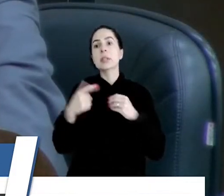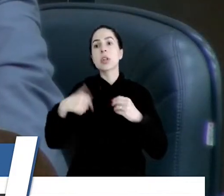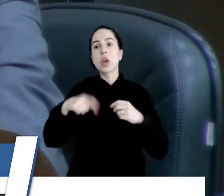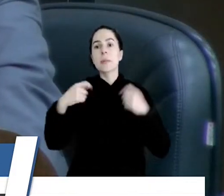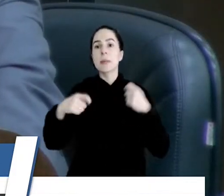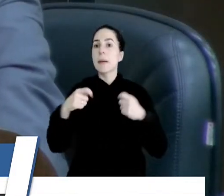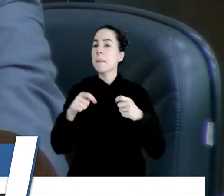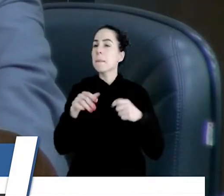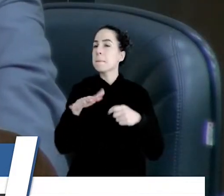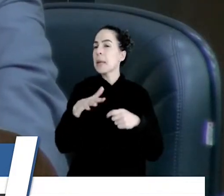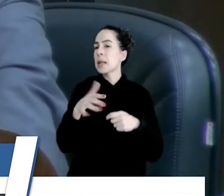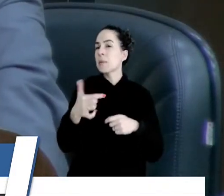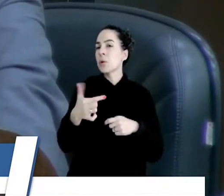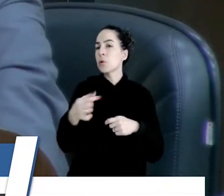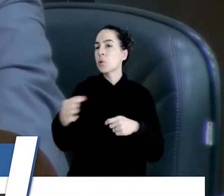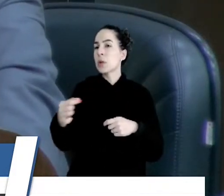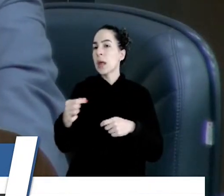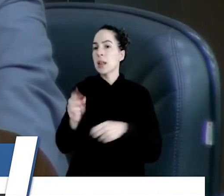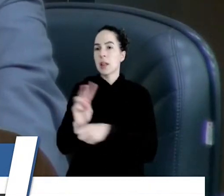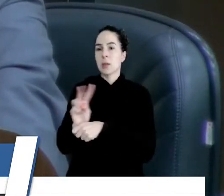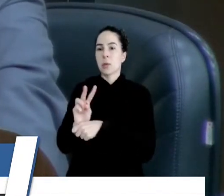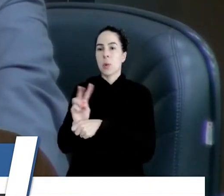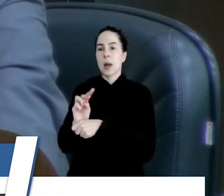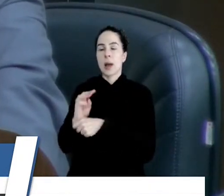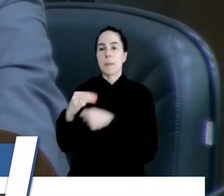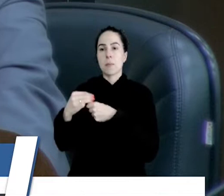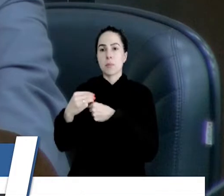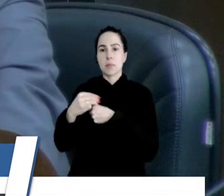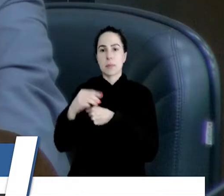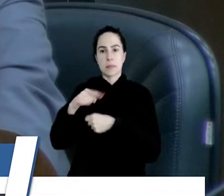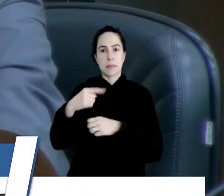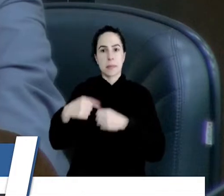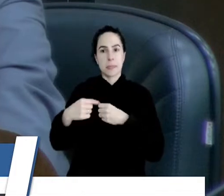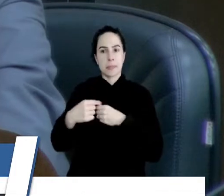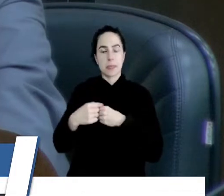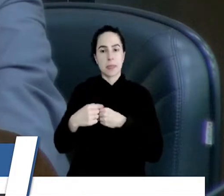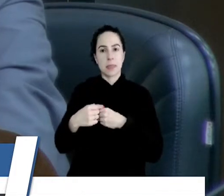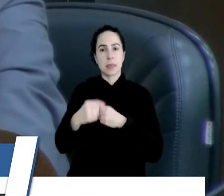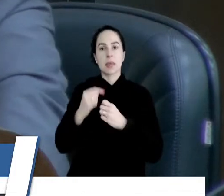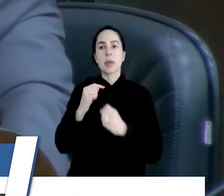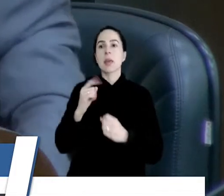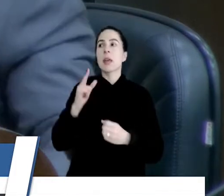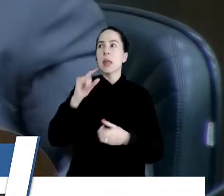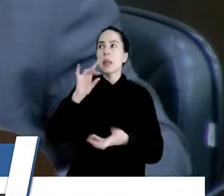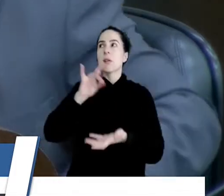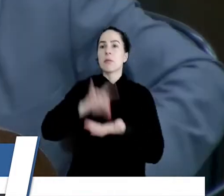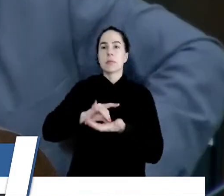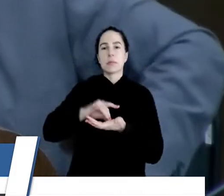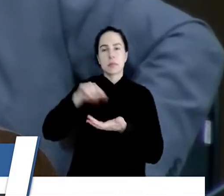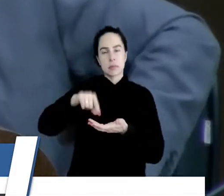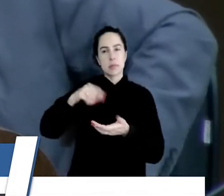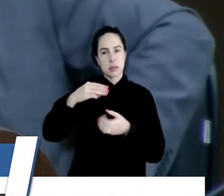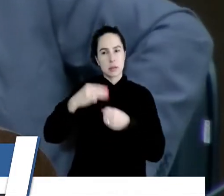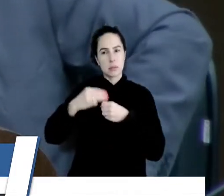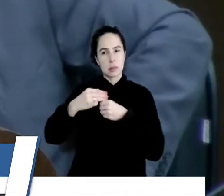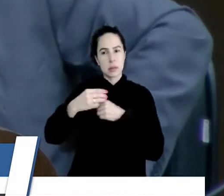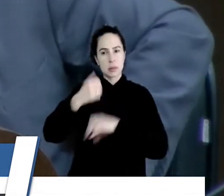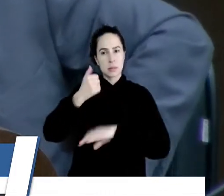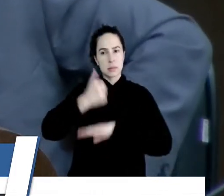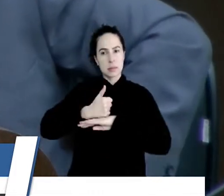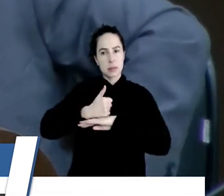200 guardas municipais na Cidade Franca. E o fixado aqui na Cidade Franca é